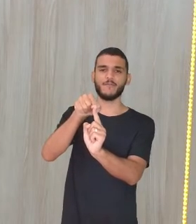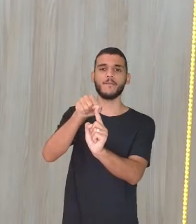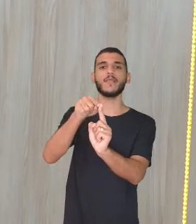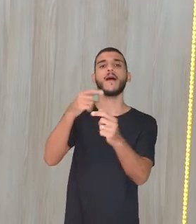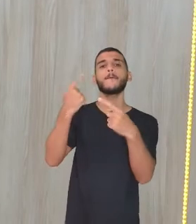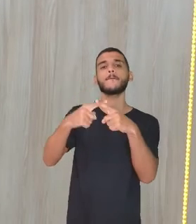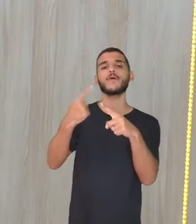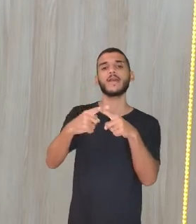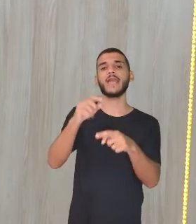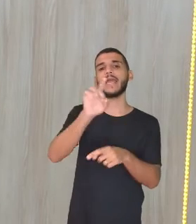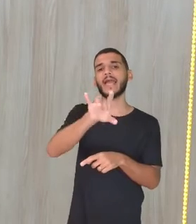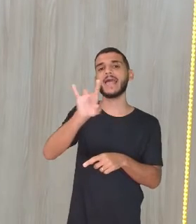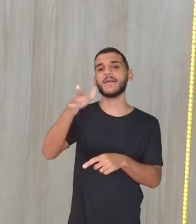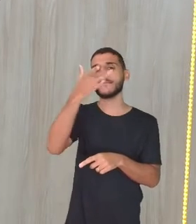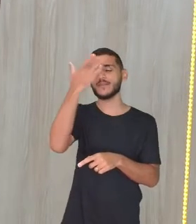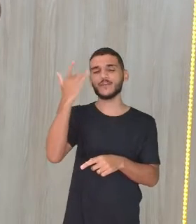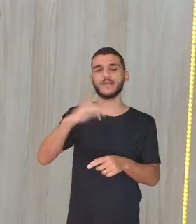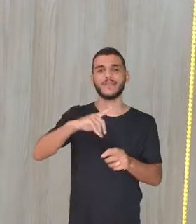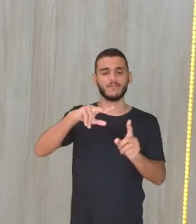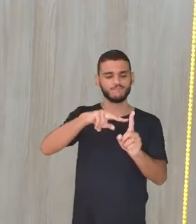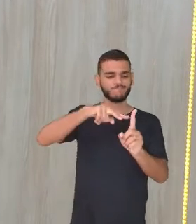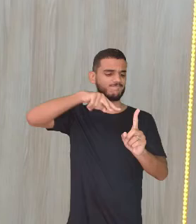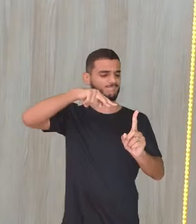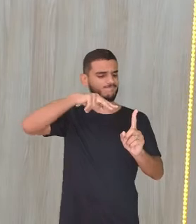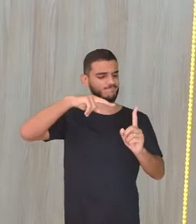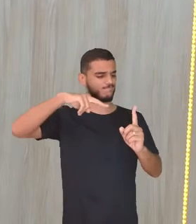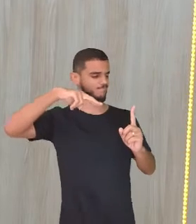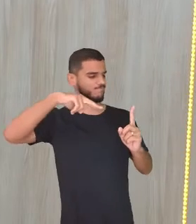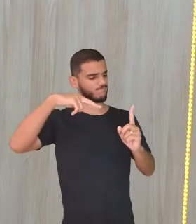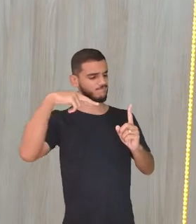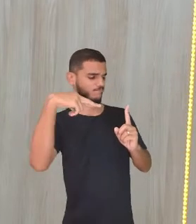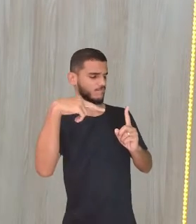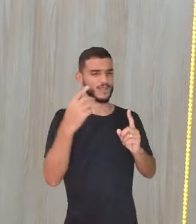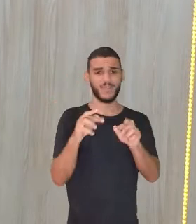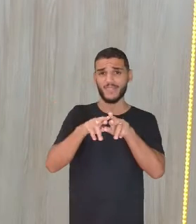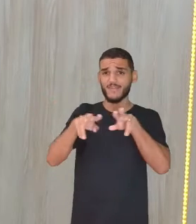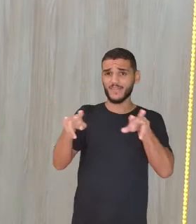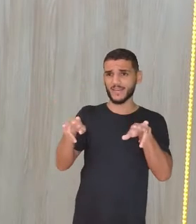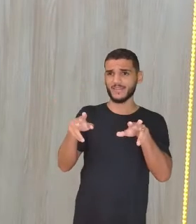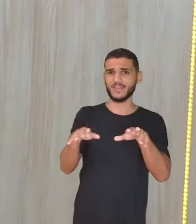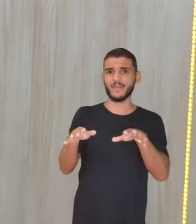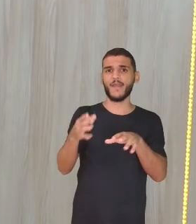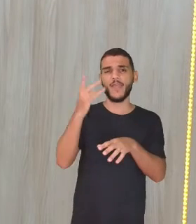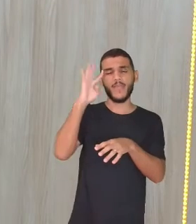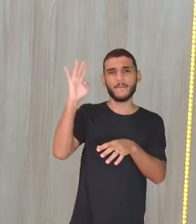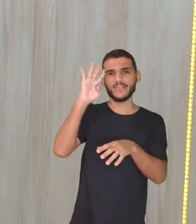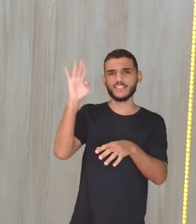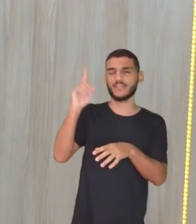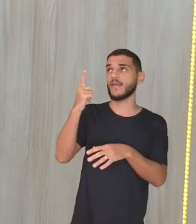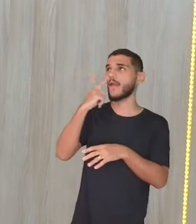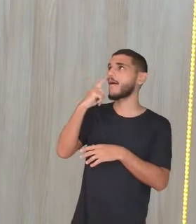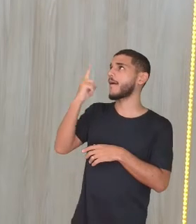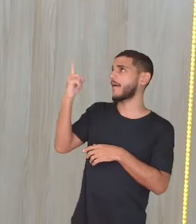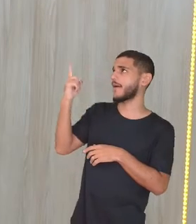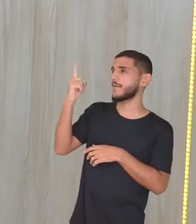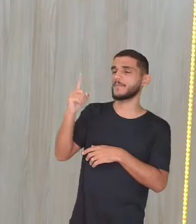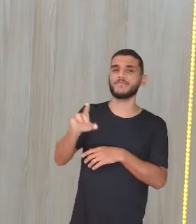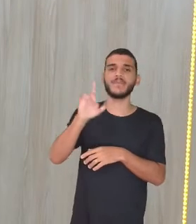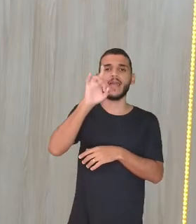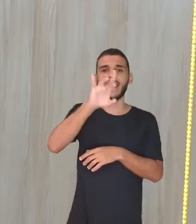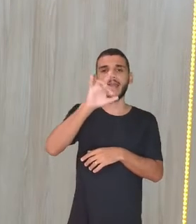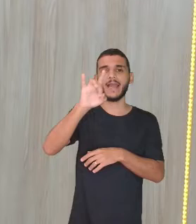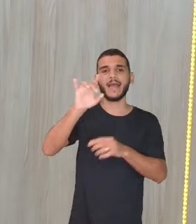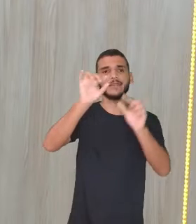vista, imagine que cada tracinho dessa trilha seja um argumento. Você vai traçando passo